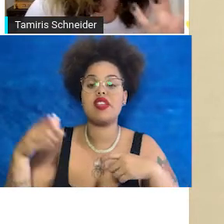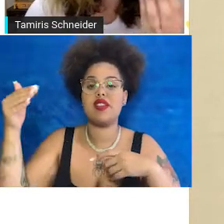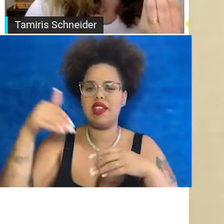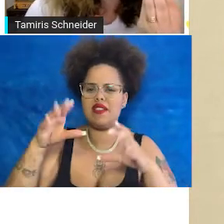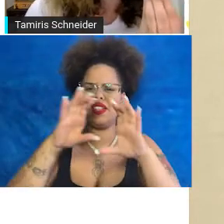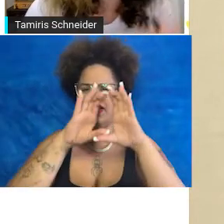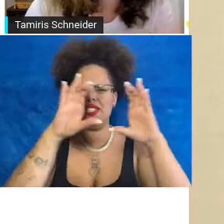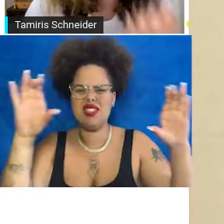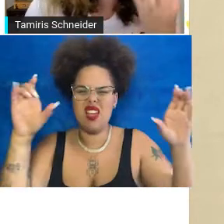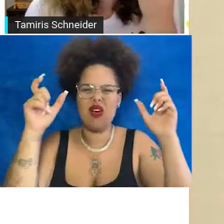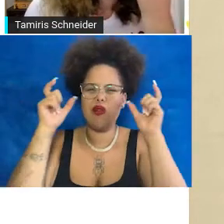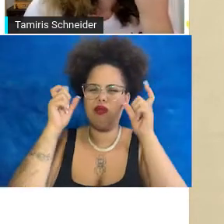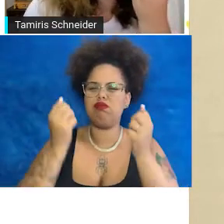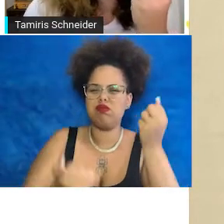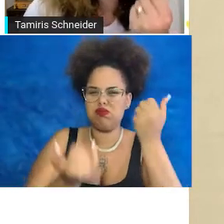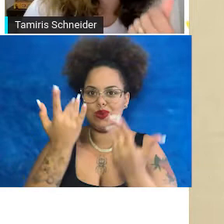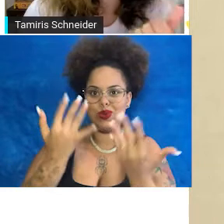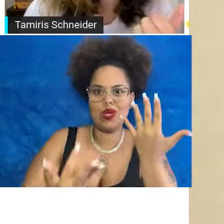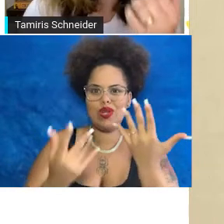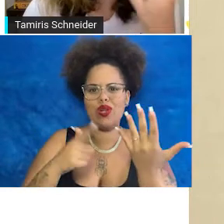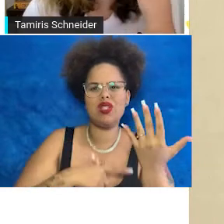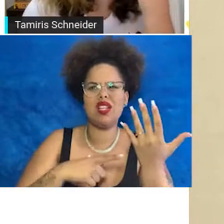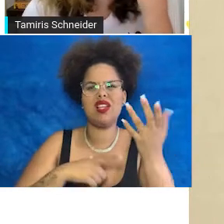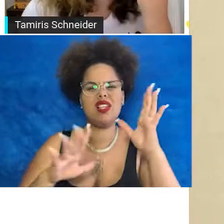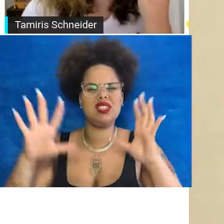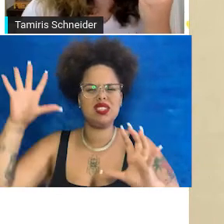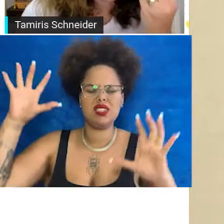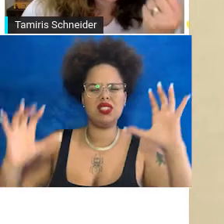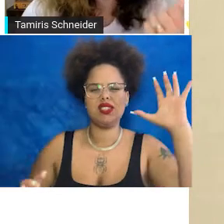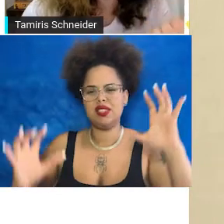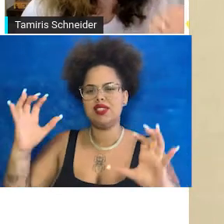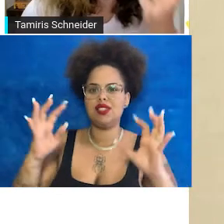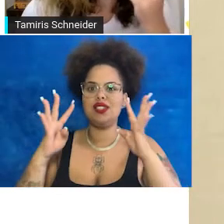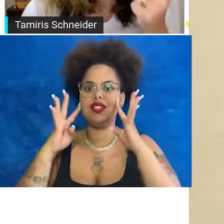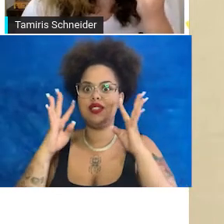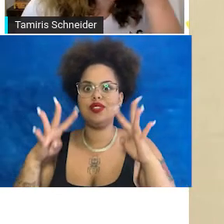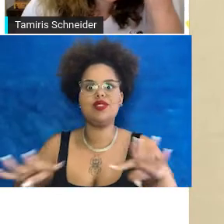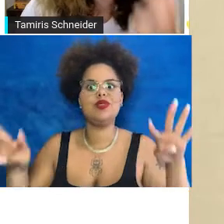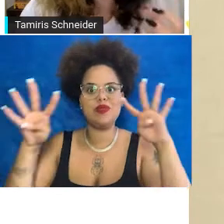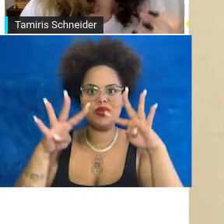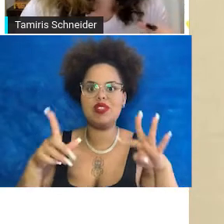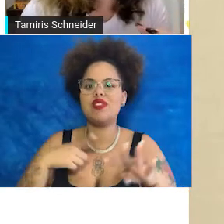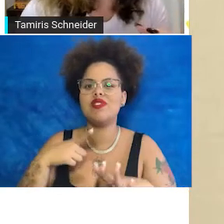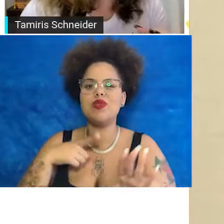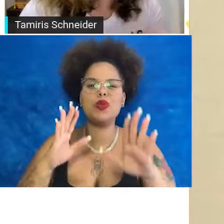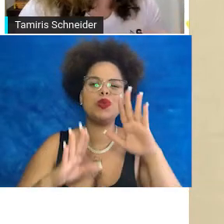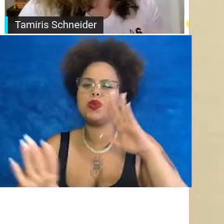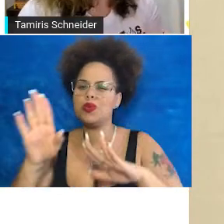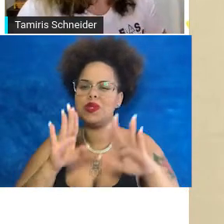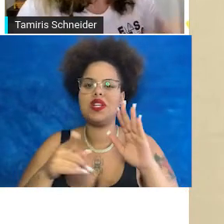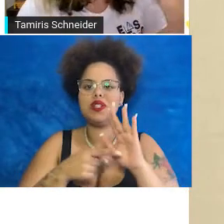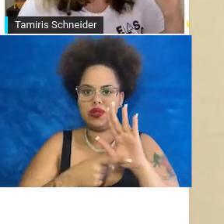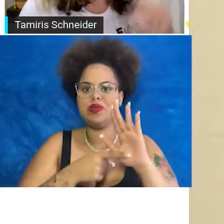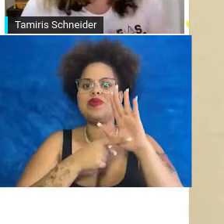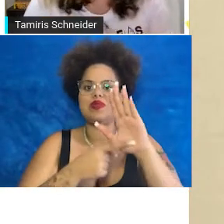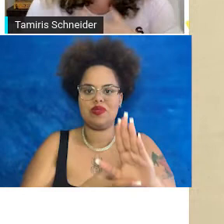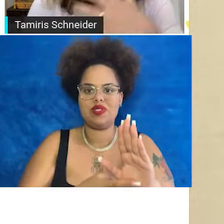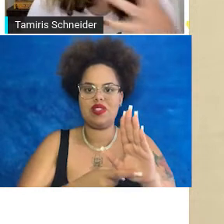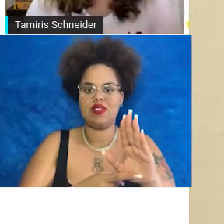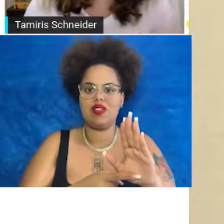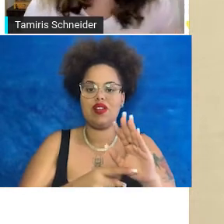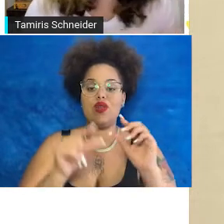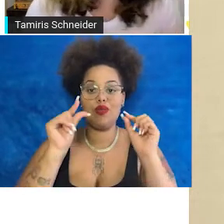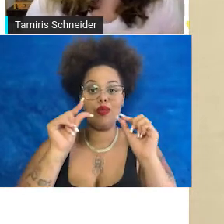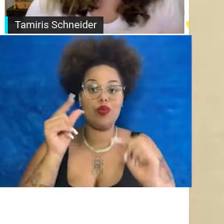ali do purgatório, tem toda essa textura que você observa que eles tiveram esse cuidado, né, de mostrar um